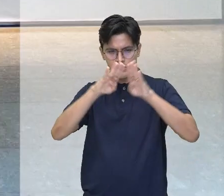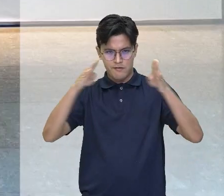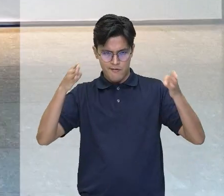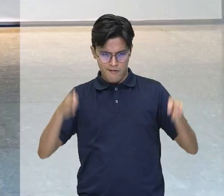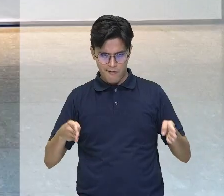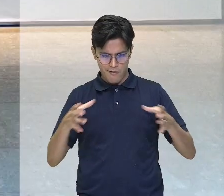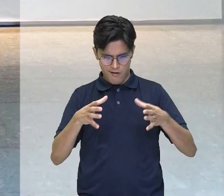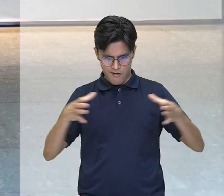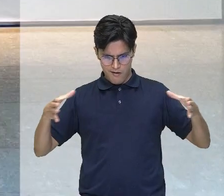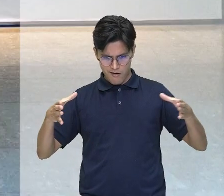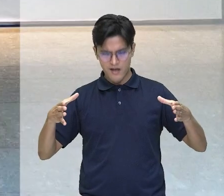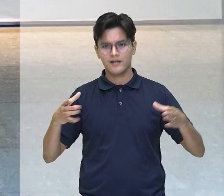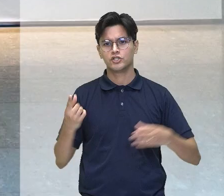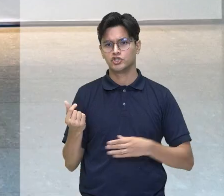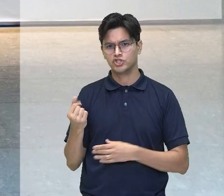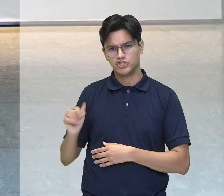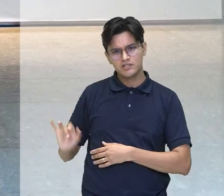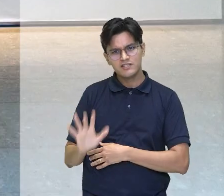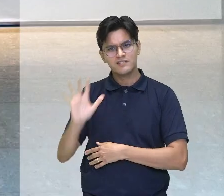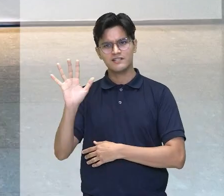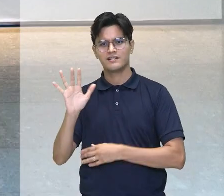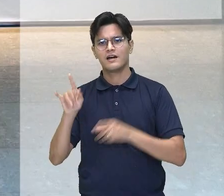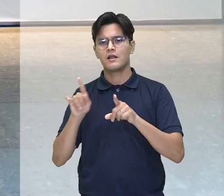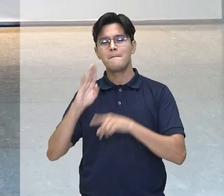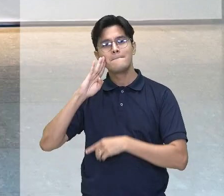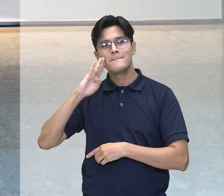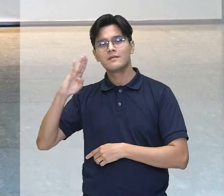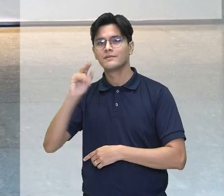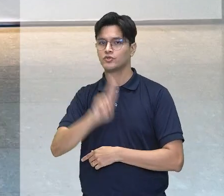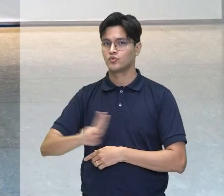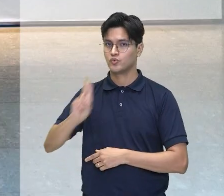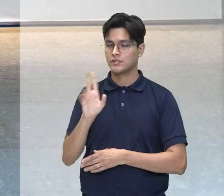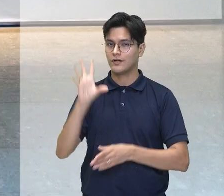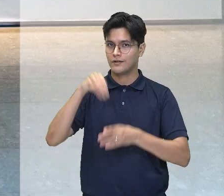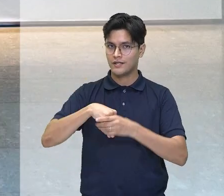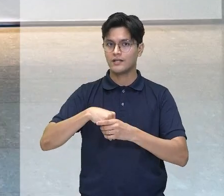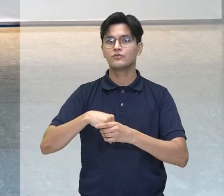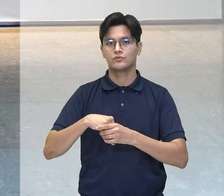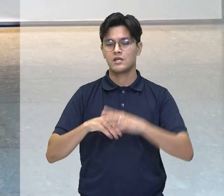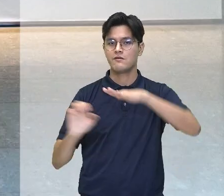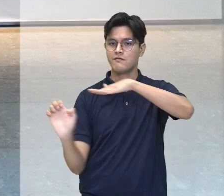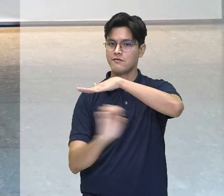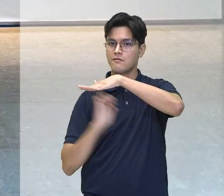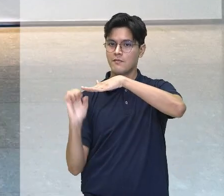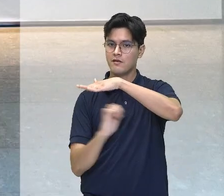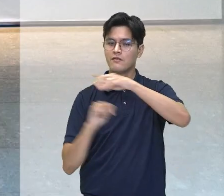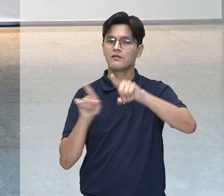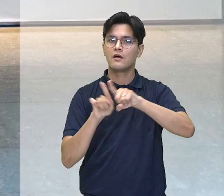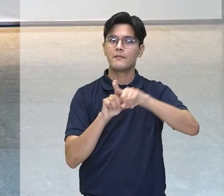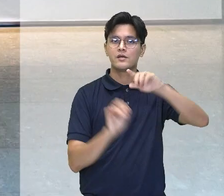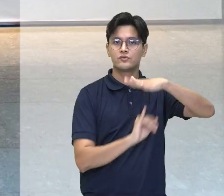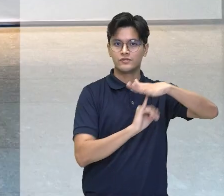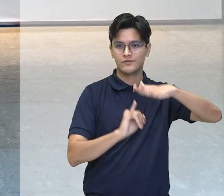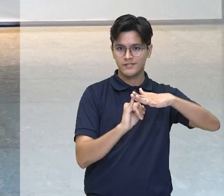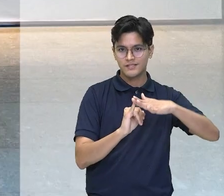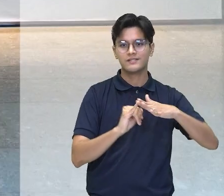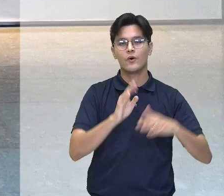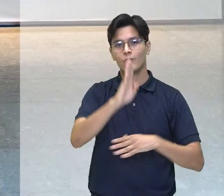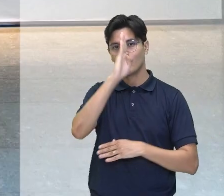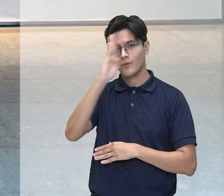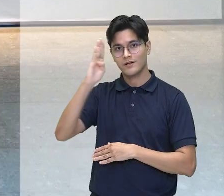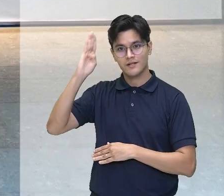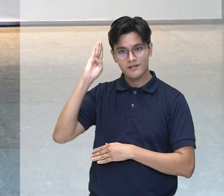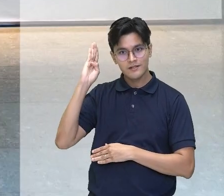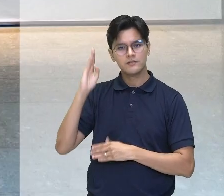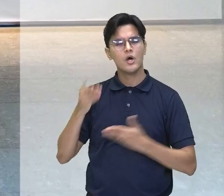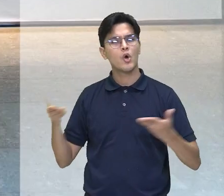caros e principalmente utilizados por empresas e instituições acadêmicas de ensino. Hoje eles são muito mais acessíveis,